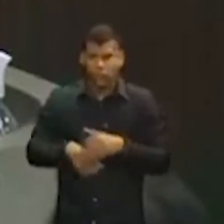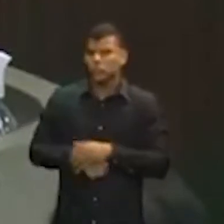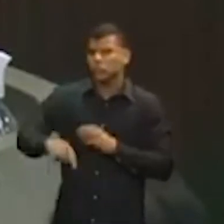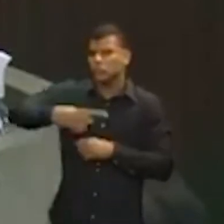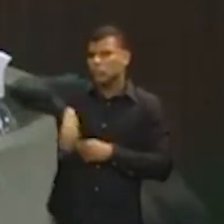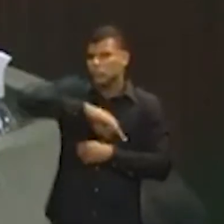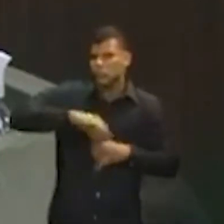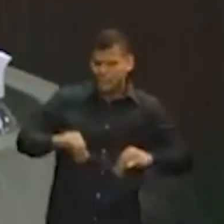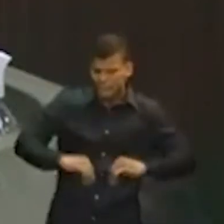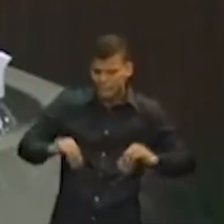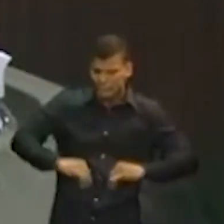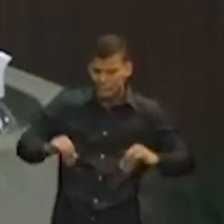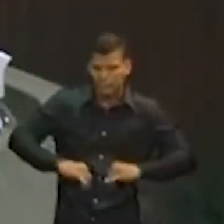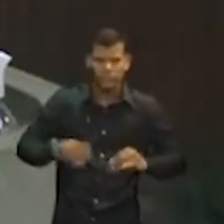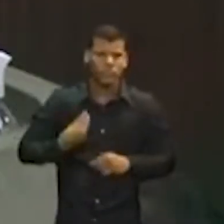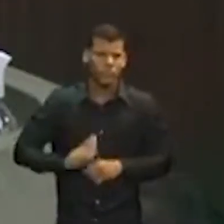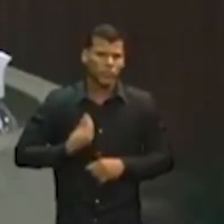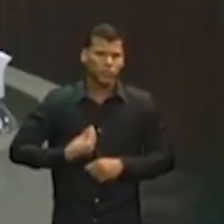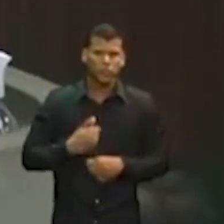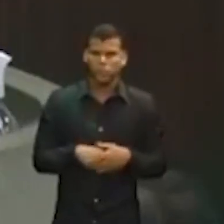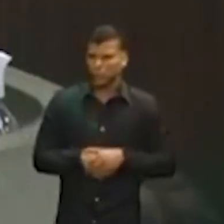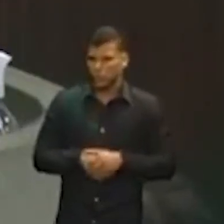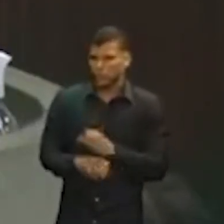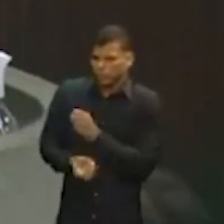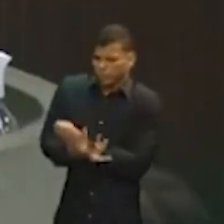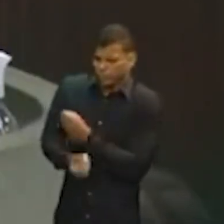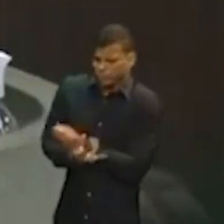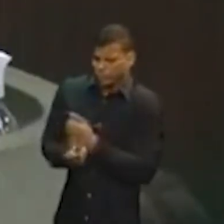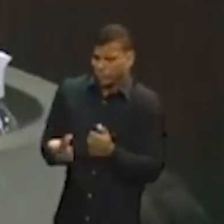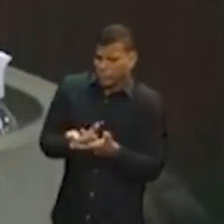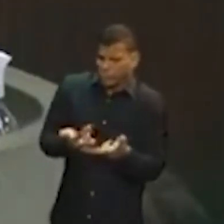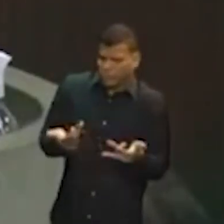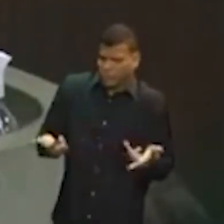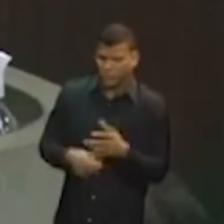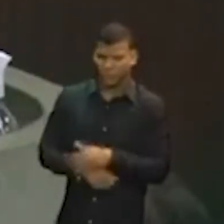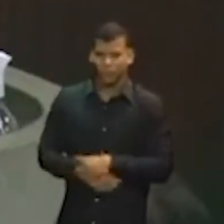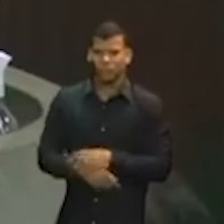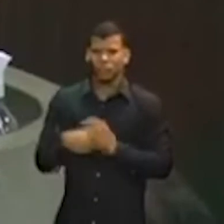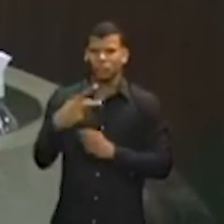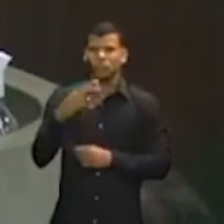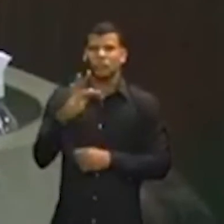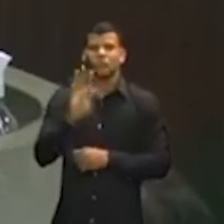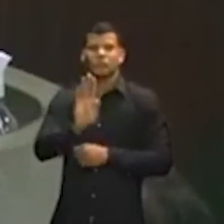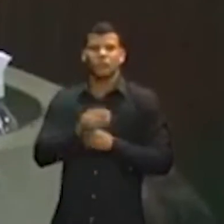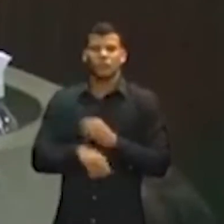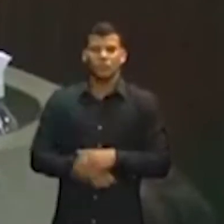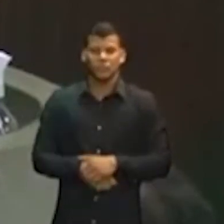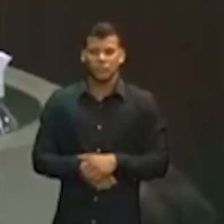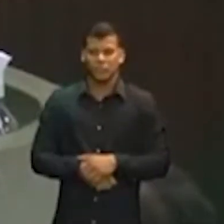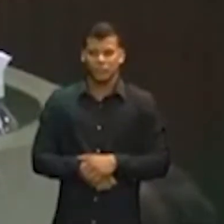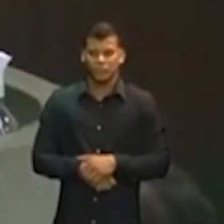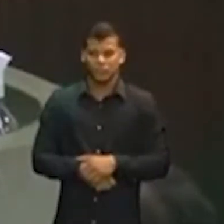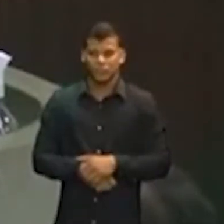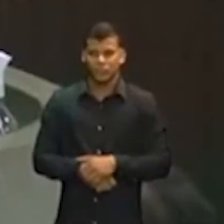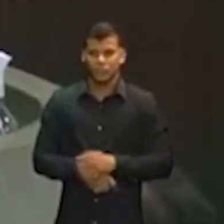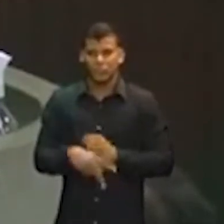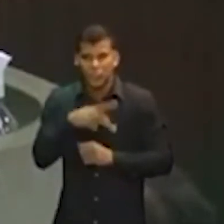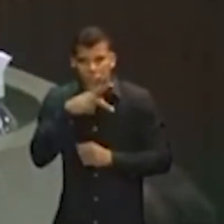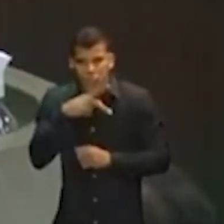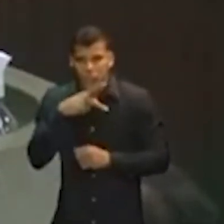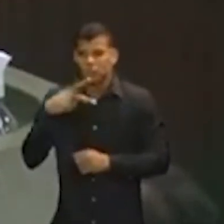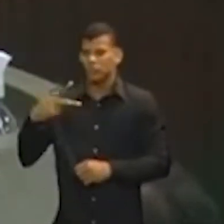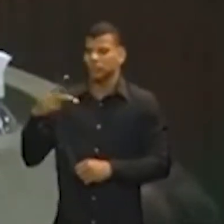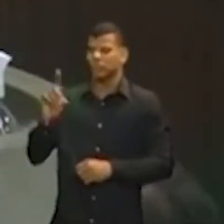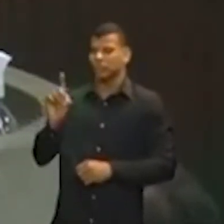escravizar todos nós. Isso aqui, essa propinarada que foi para o PSB Nacional, que esse partido, ó, é